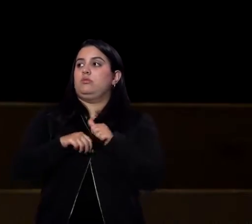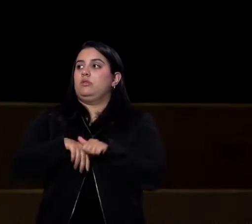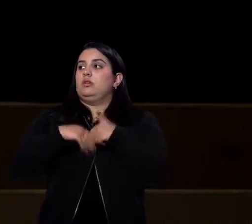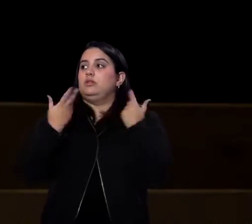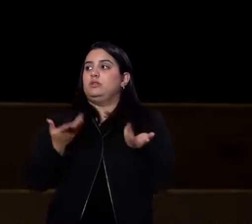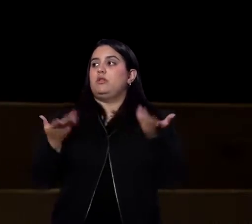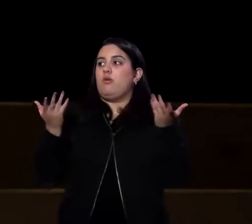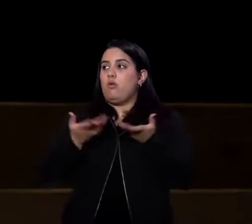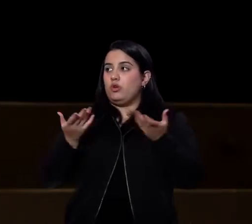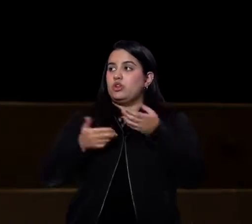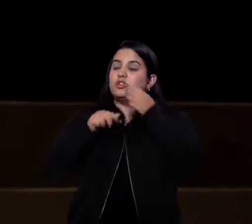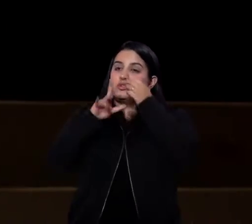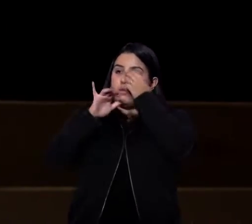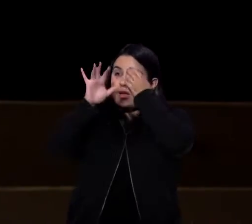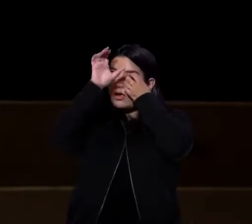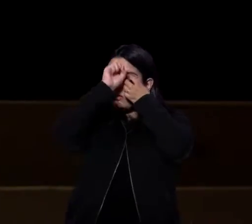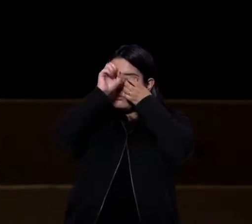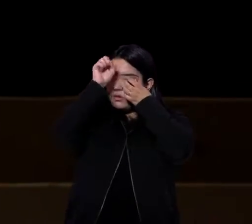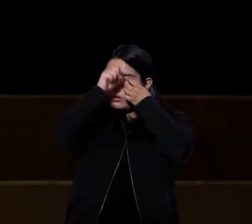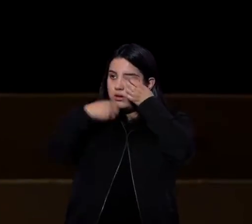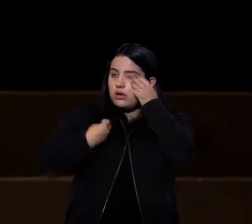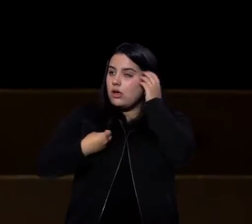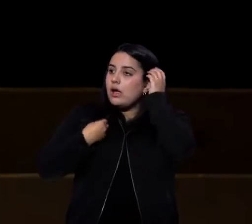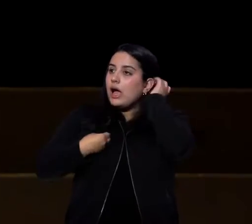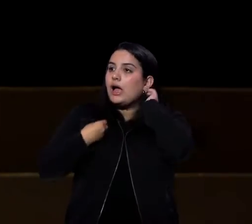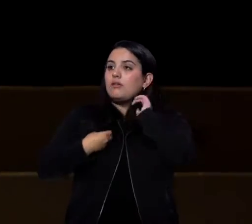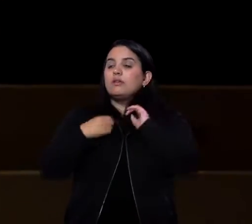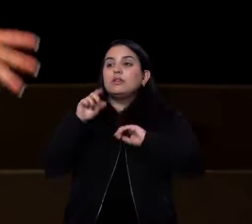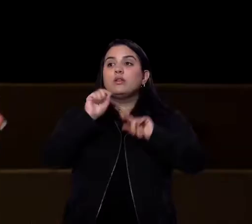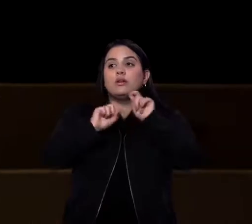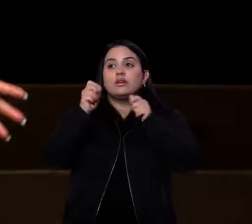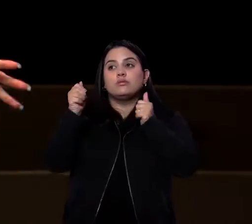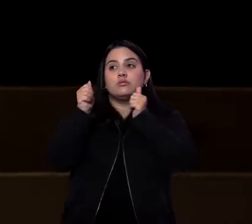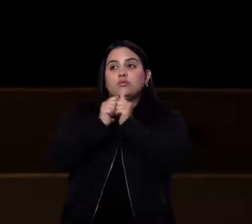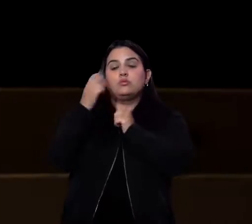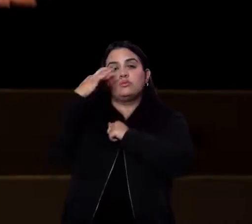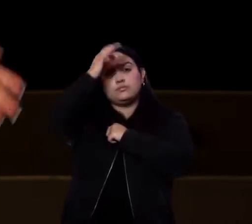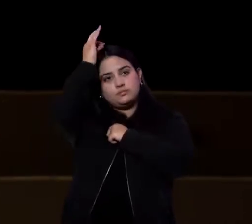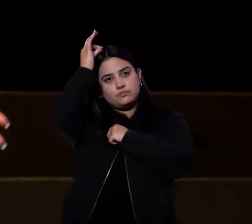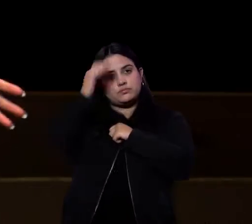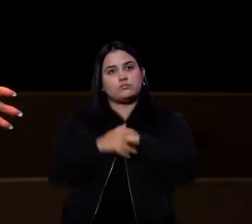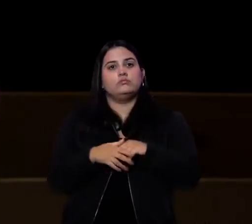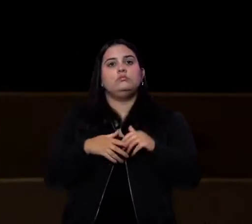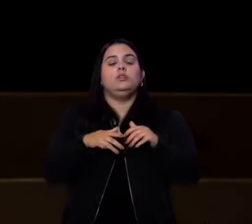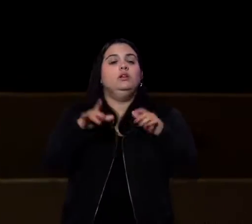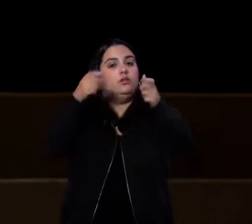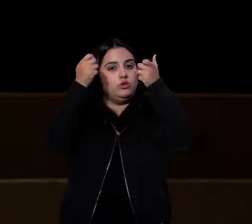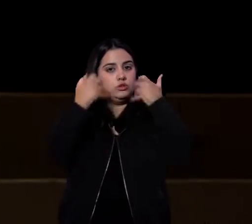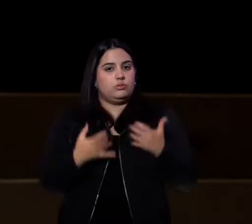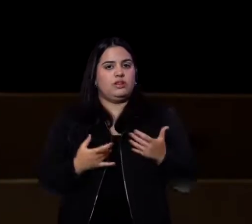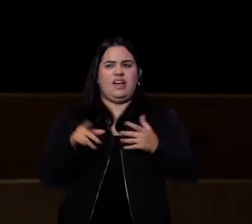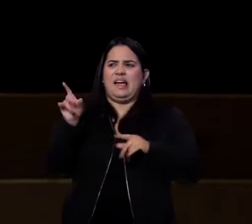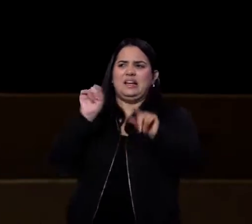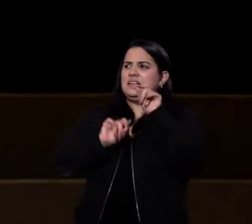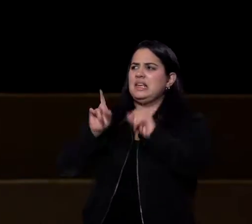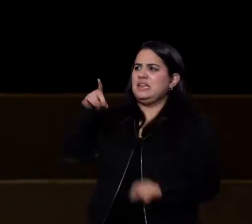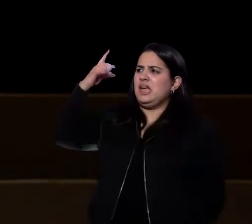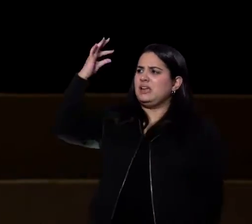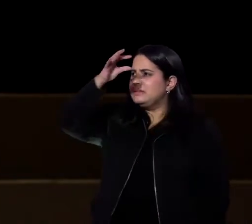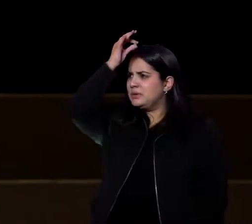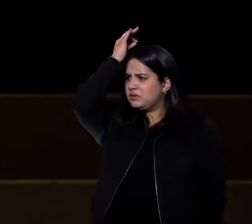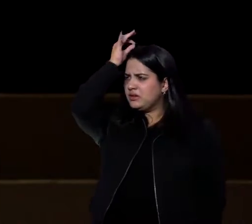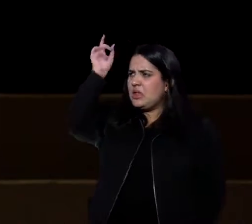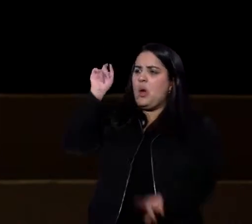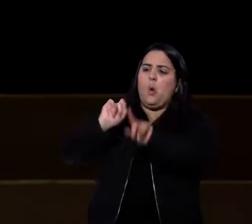Espírito Santo. Mas para contextualizar aqui para quem não sabe, quem é o Espírito Santo? O que é o Espírito Santo? Tá? Eu vou